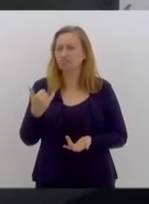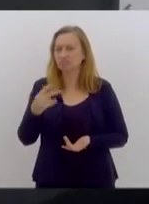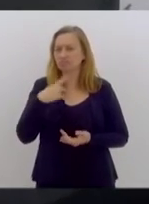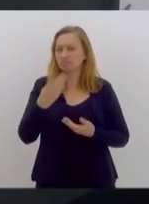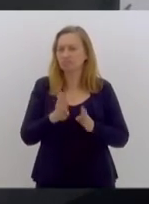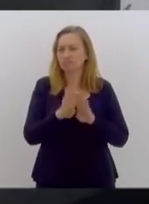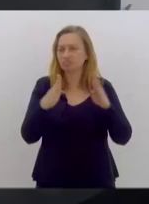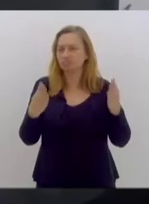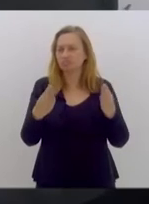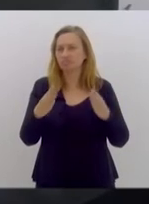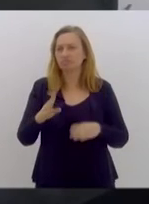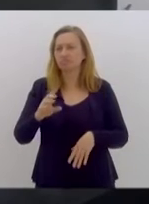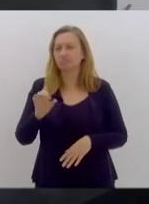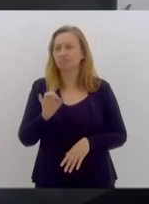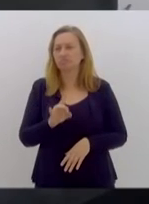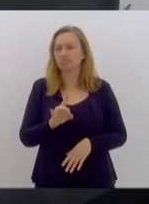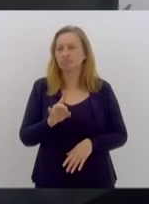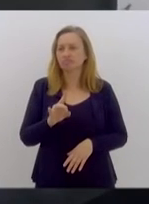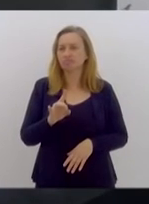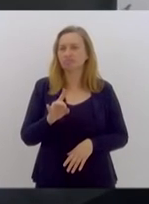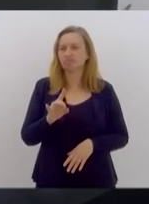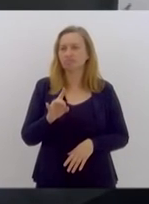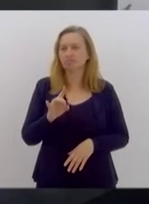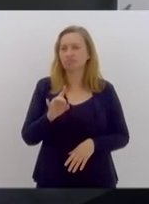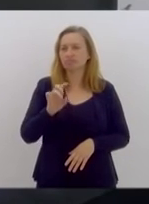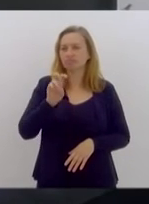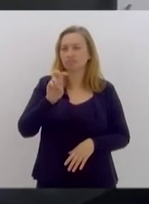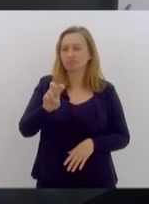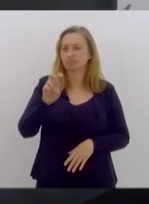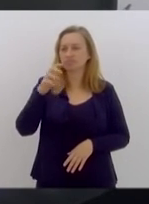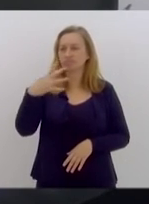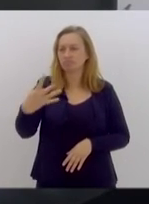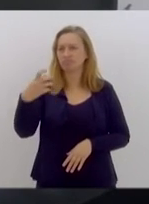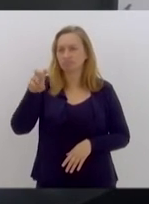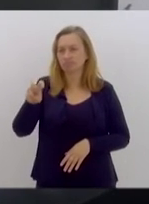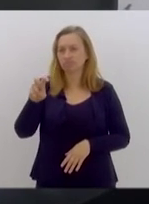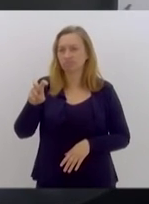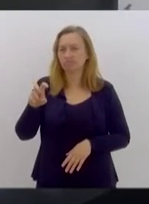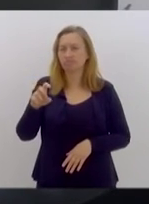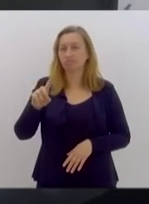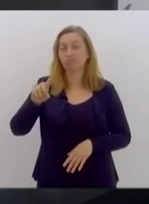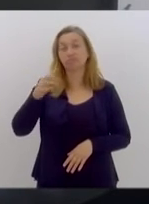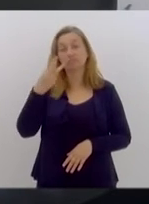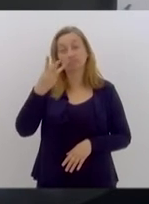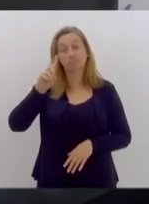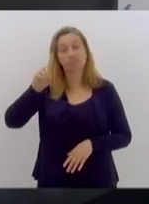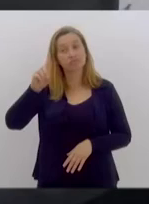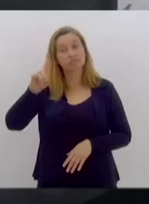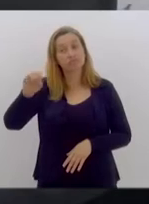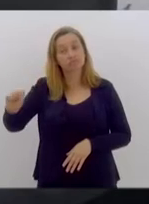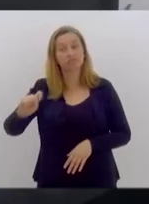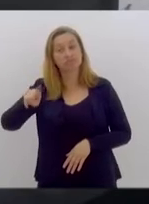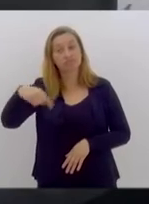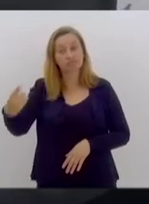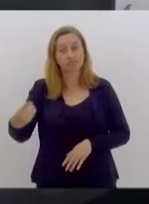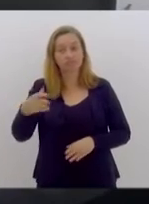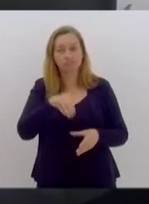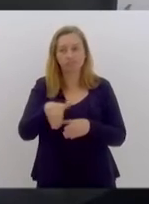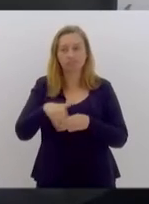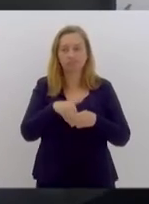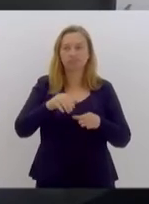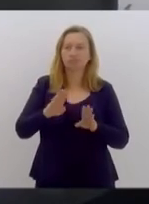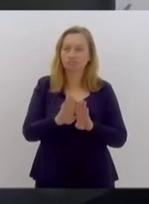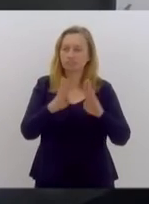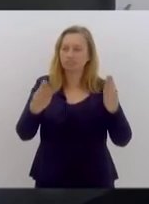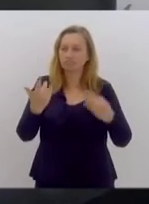ficou fechado de 4:30 da manhã até 5:45 desde depois das eleições aí quando reabriu a estação de trem de